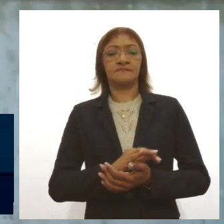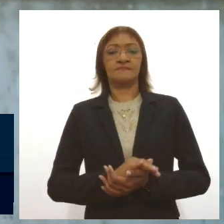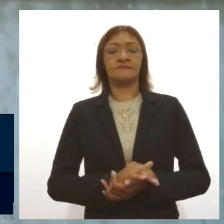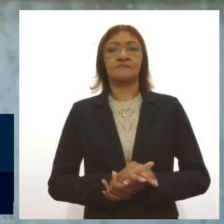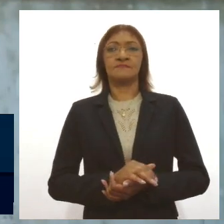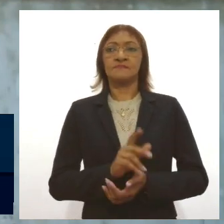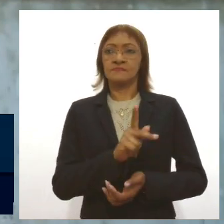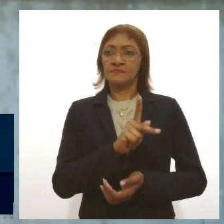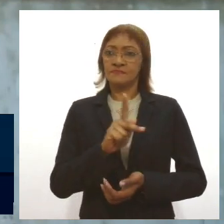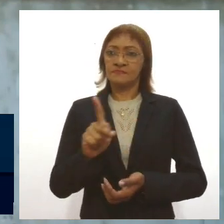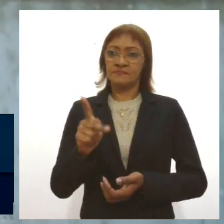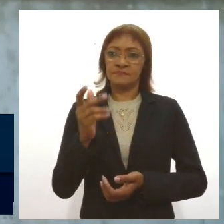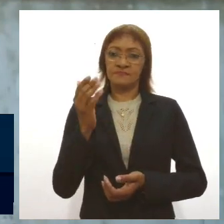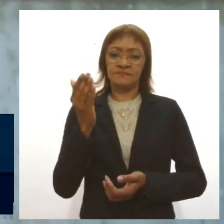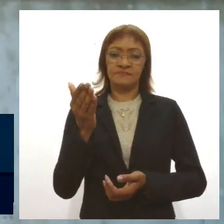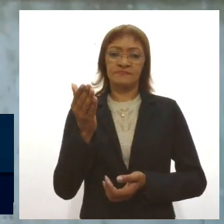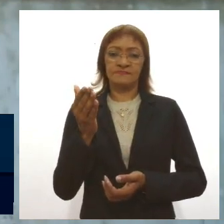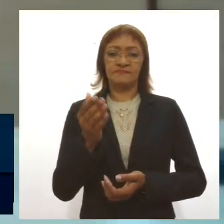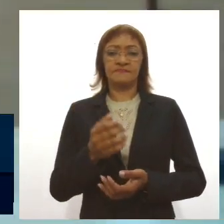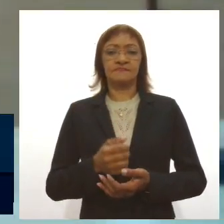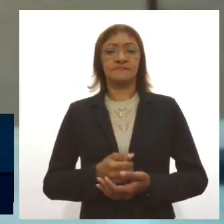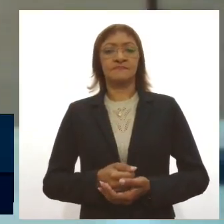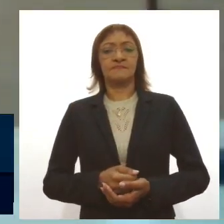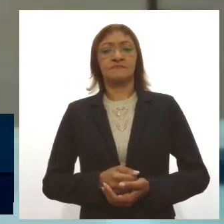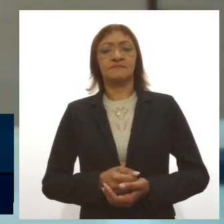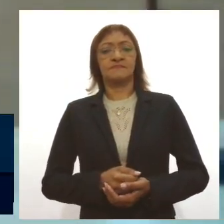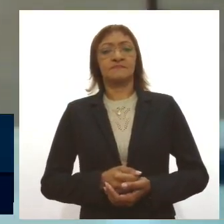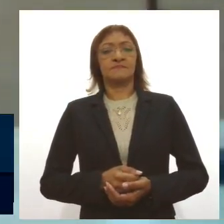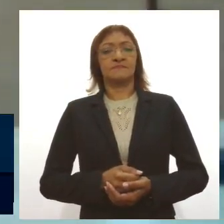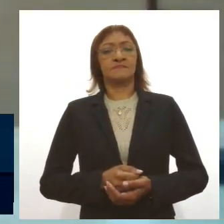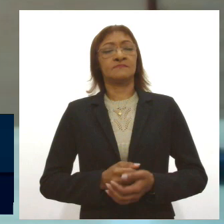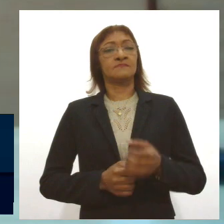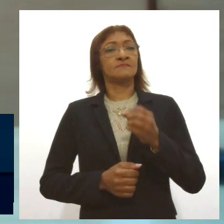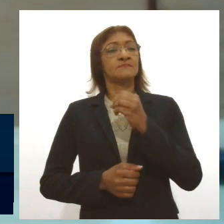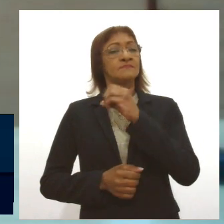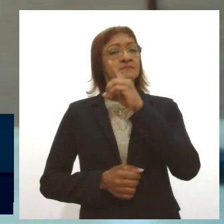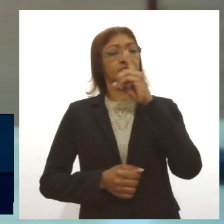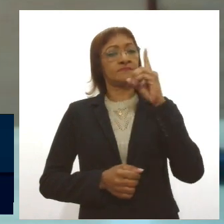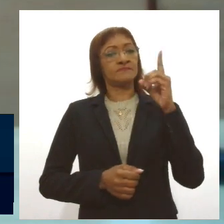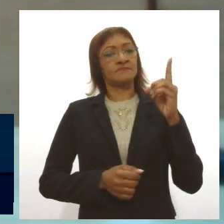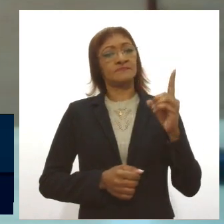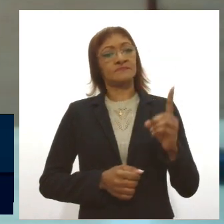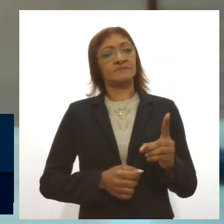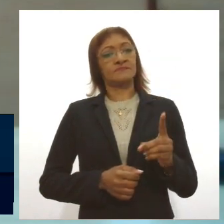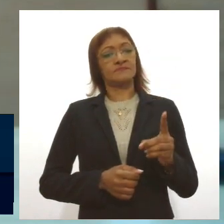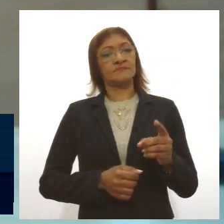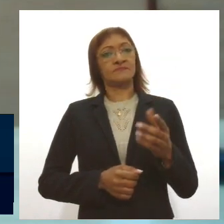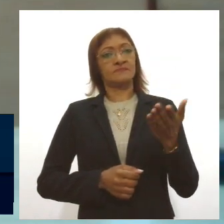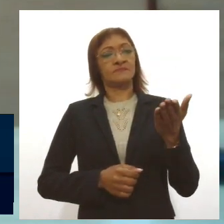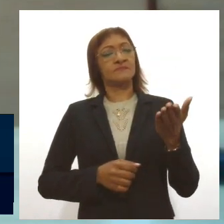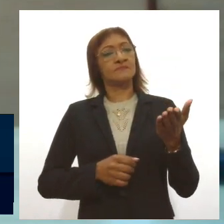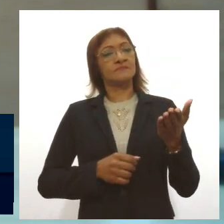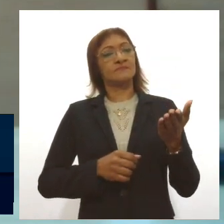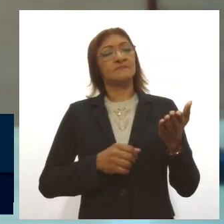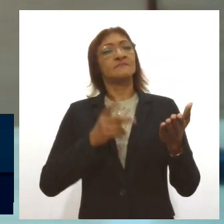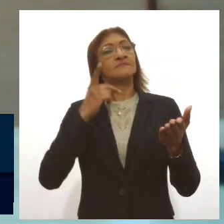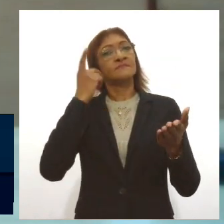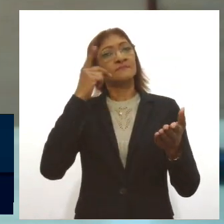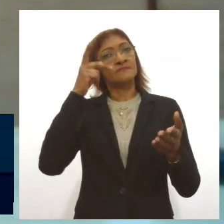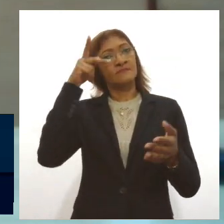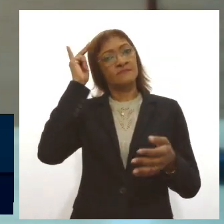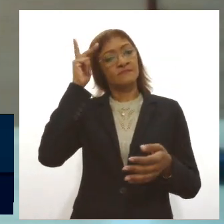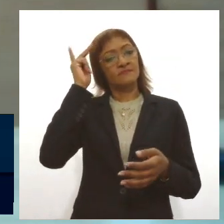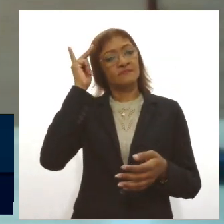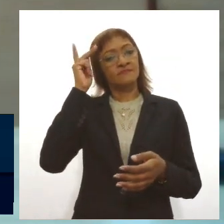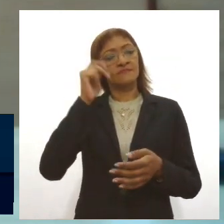Senhor presidente, inicialmente, bom dia ao senhor, colega deputado aqui, que está aqui, deputado doutor Samuel